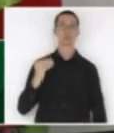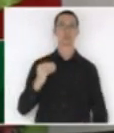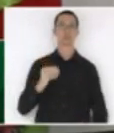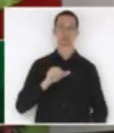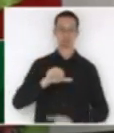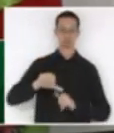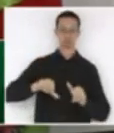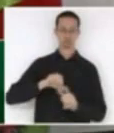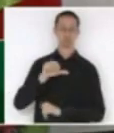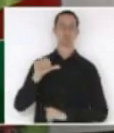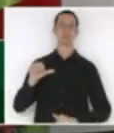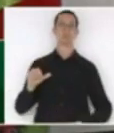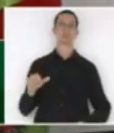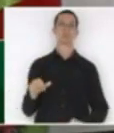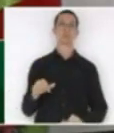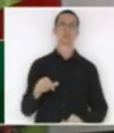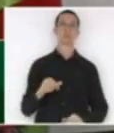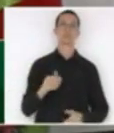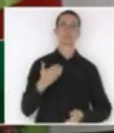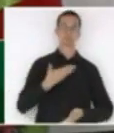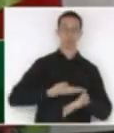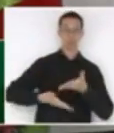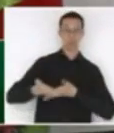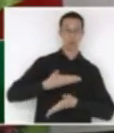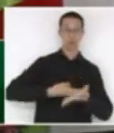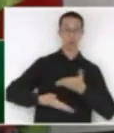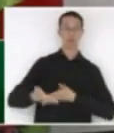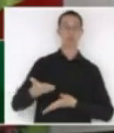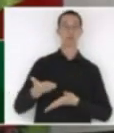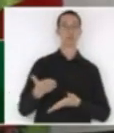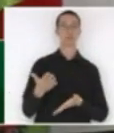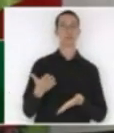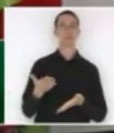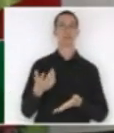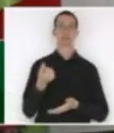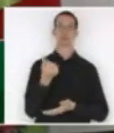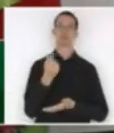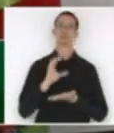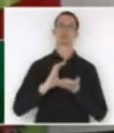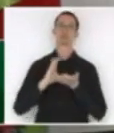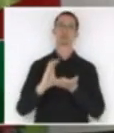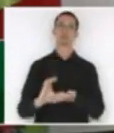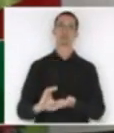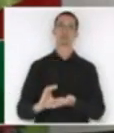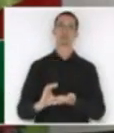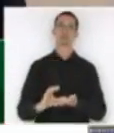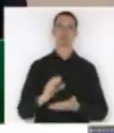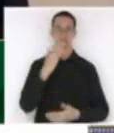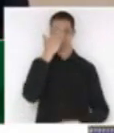transformadora das relações também de acesso ao